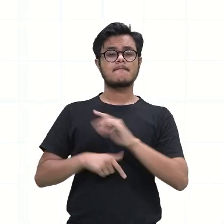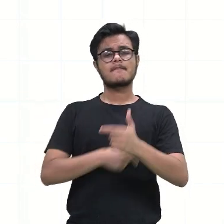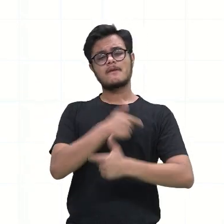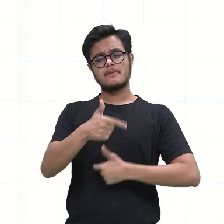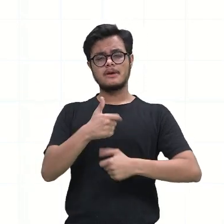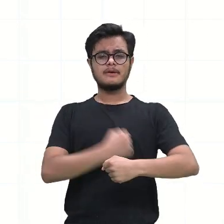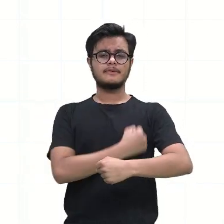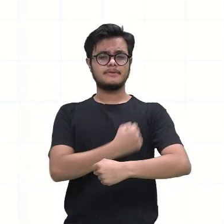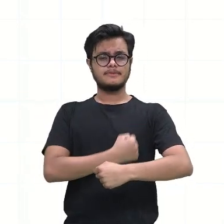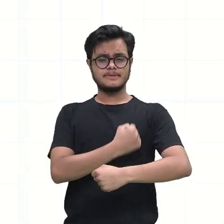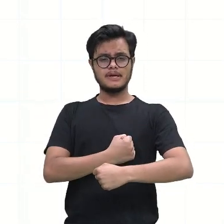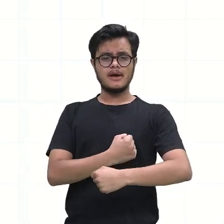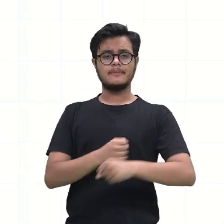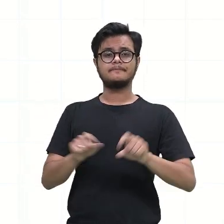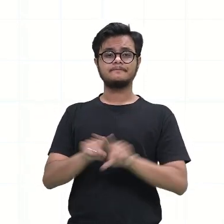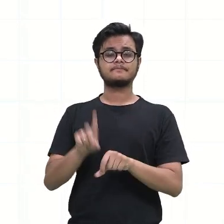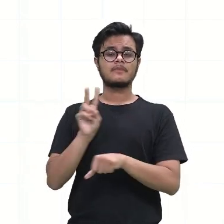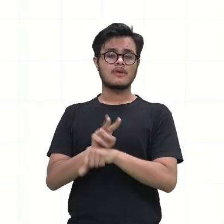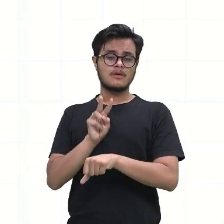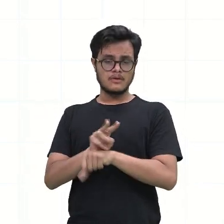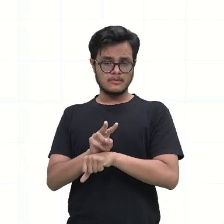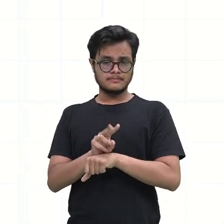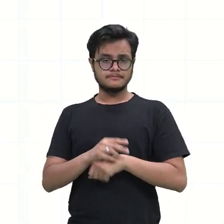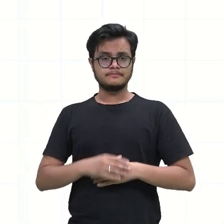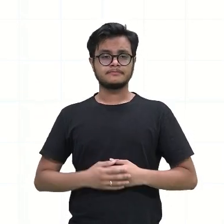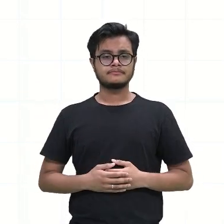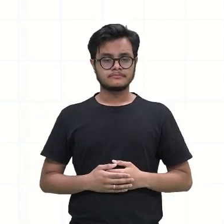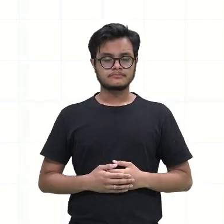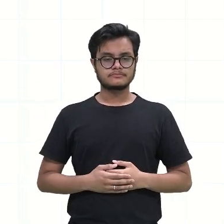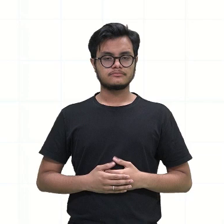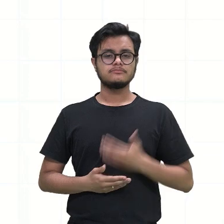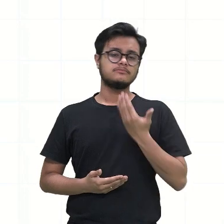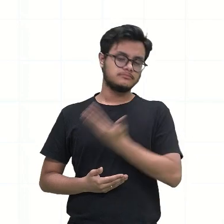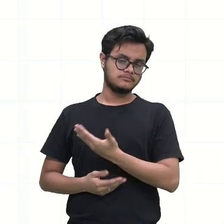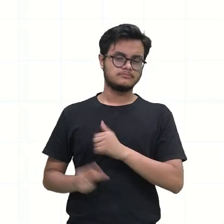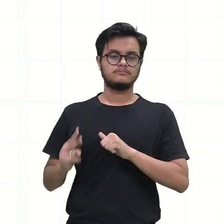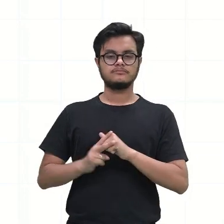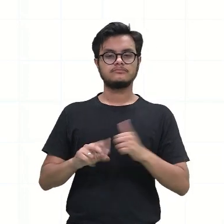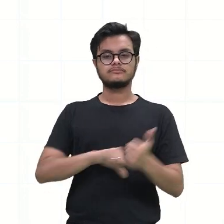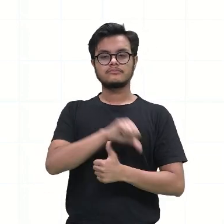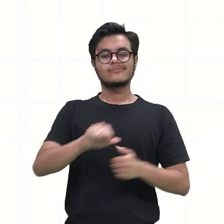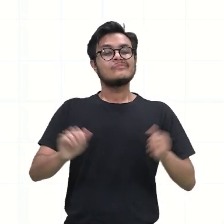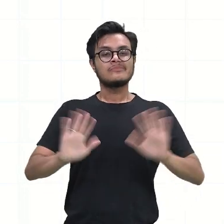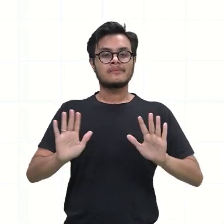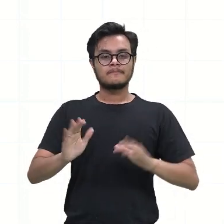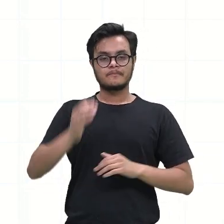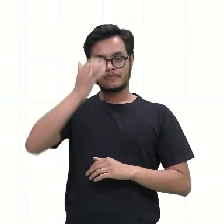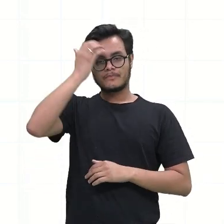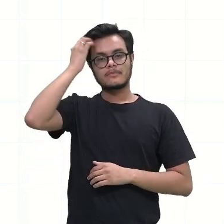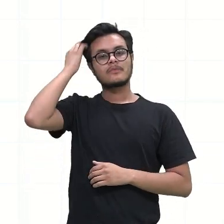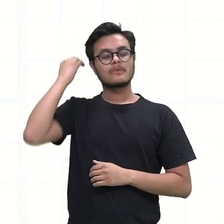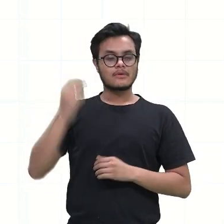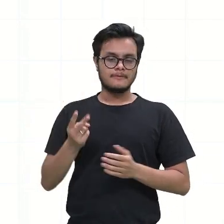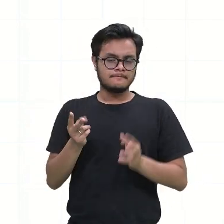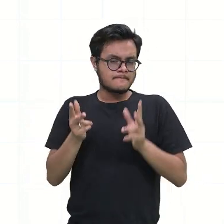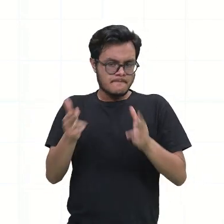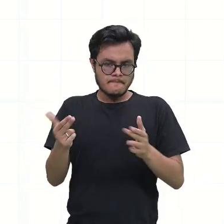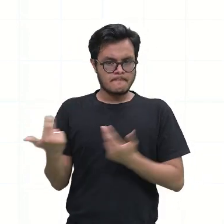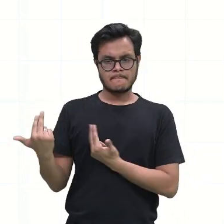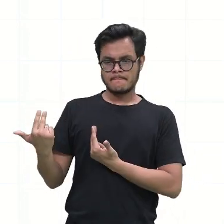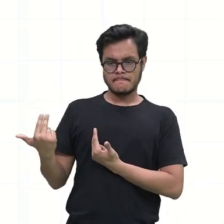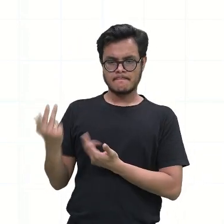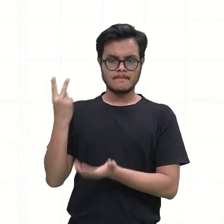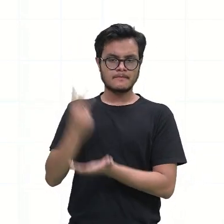trabalhar, cozinhar, cuidar, que são verbos que não foram flexionados, ok? Muito bem, são verbos que